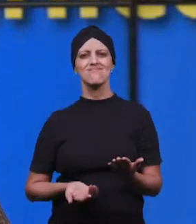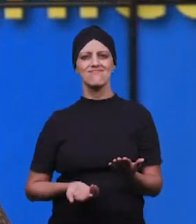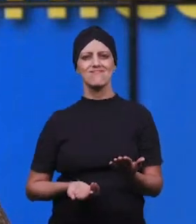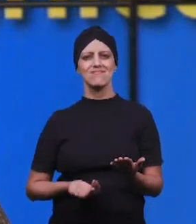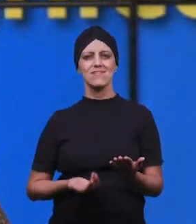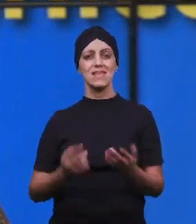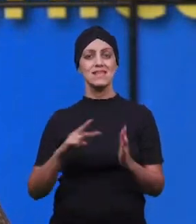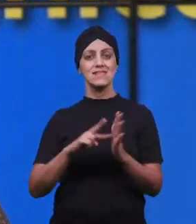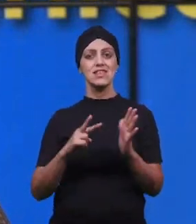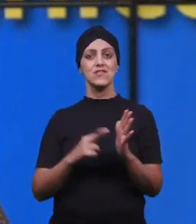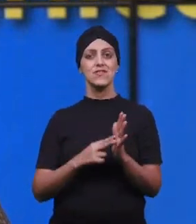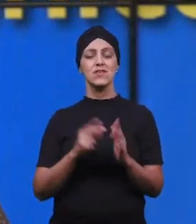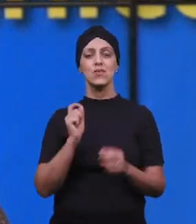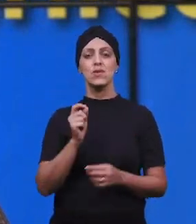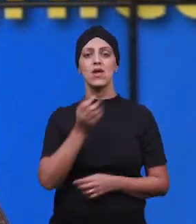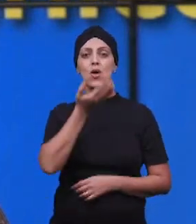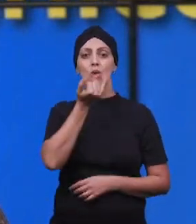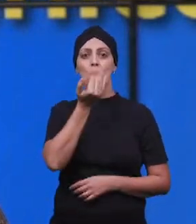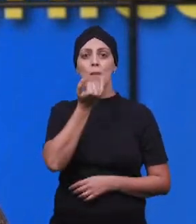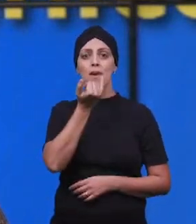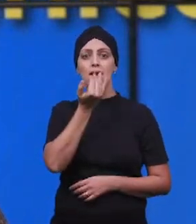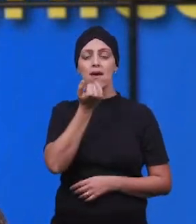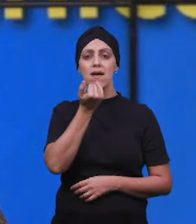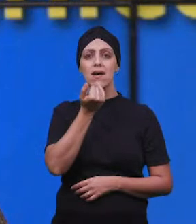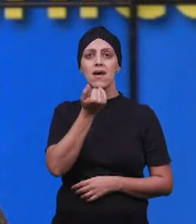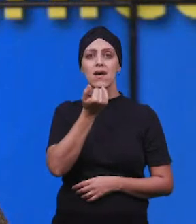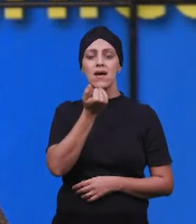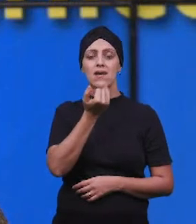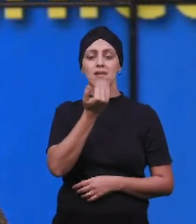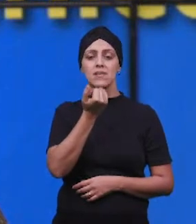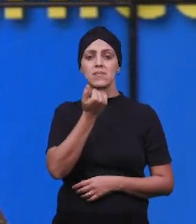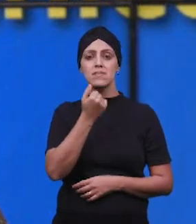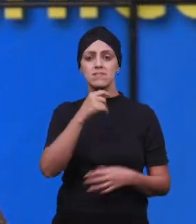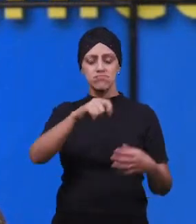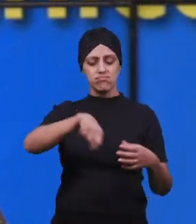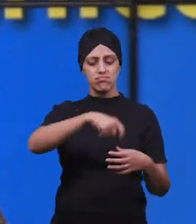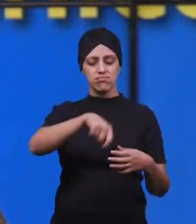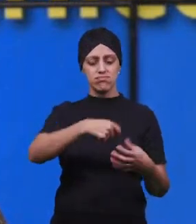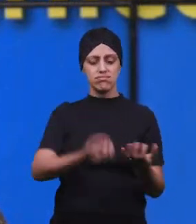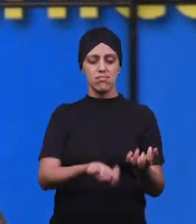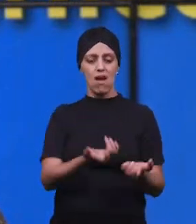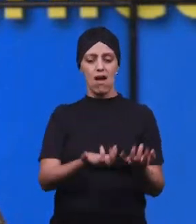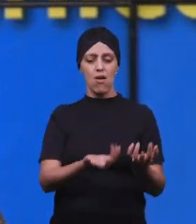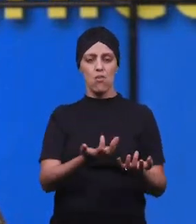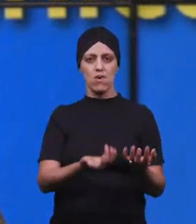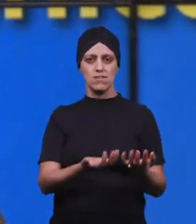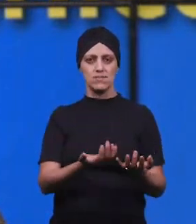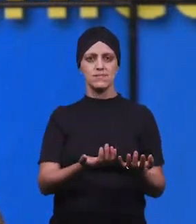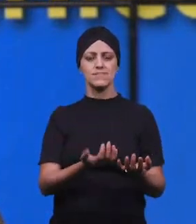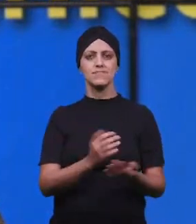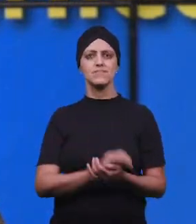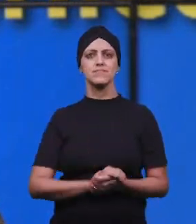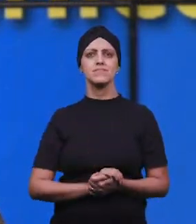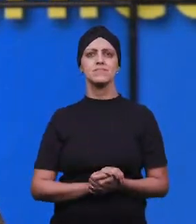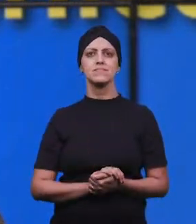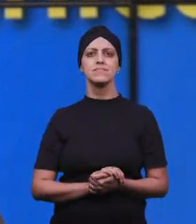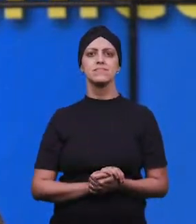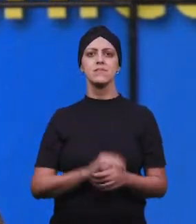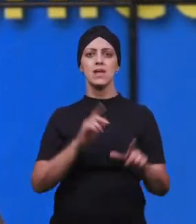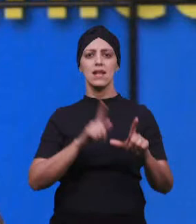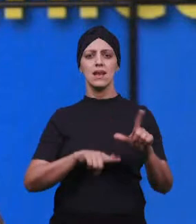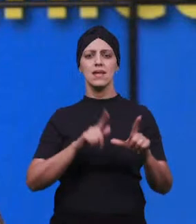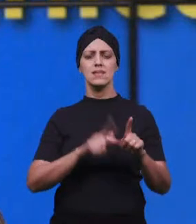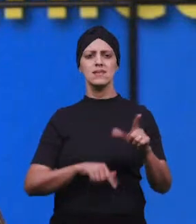ali, não comer dele nada cozido na água, né? Isso aqui é cozido na água. A